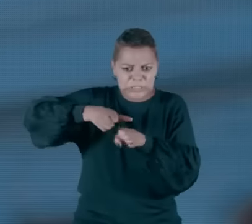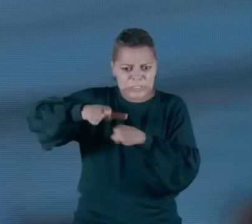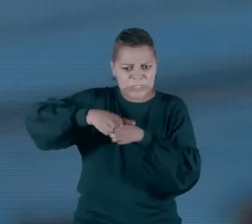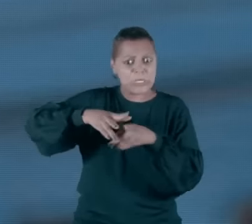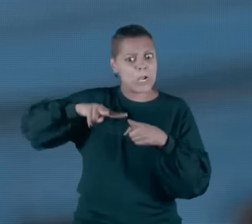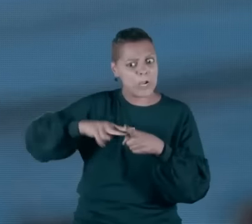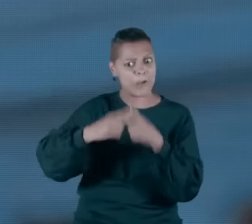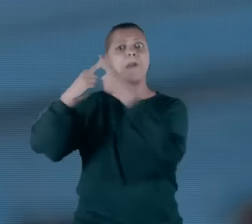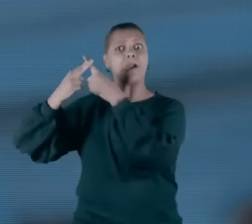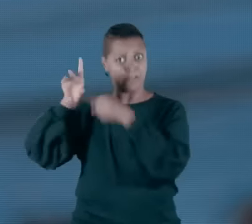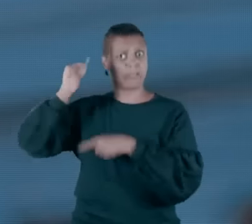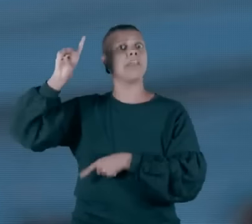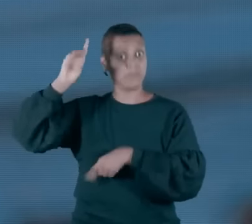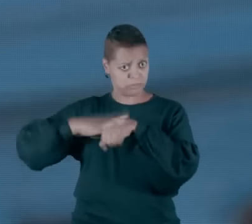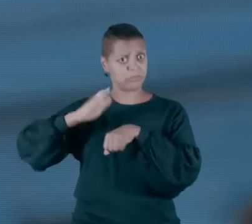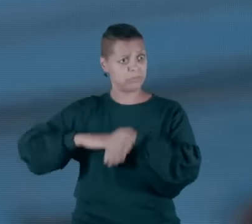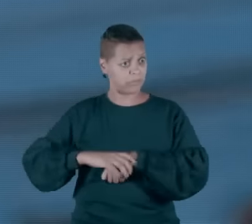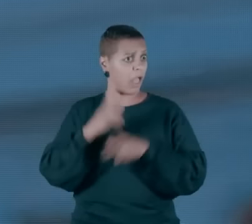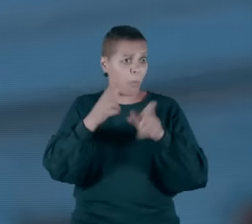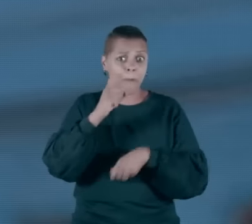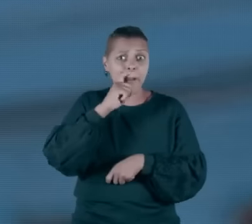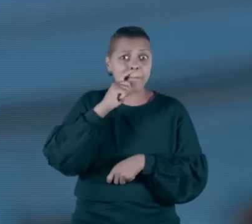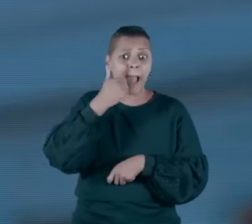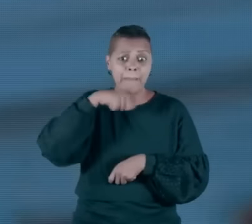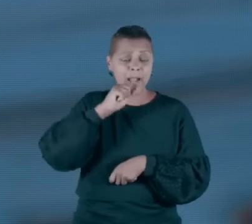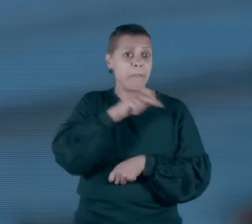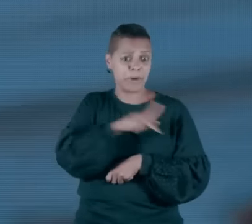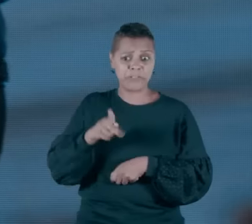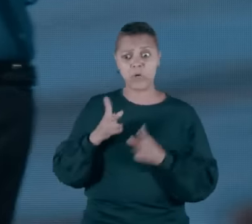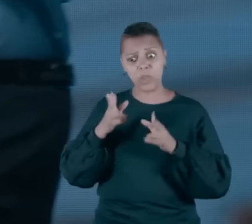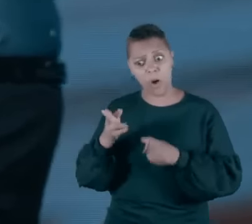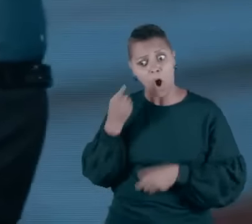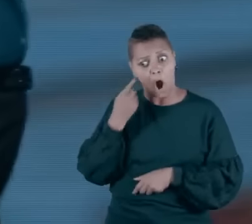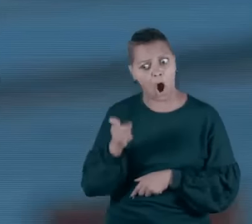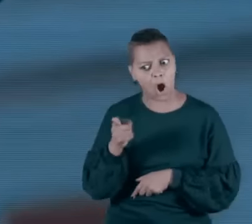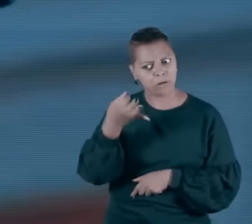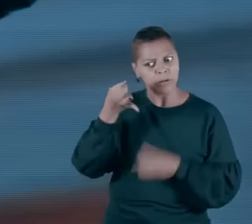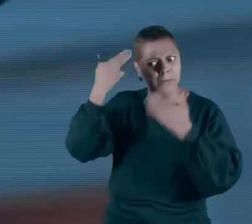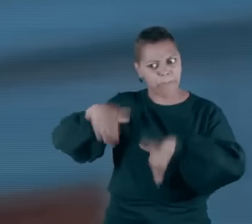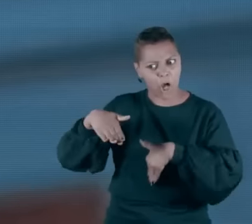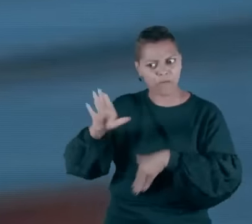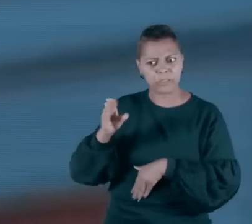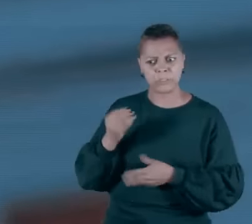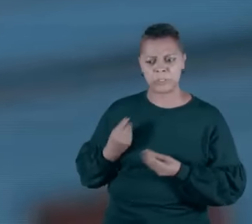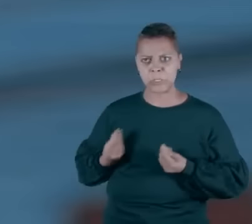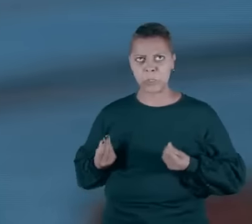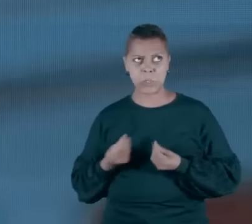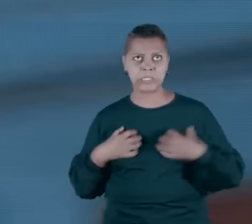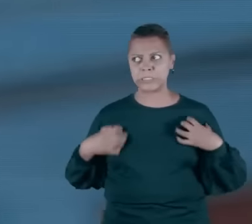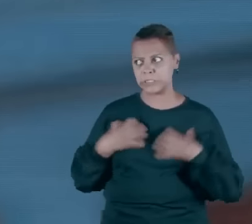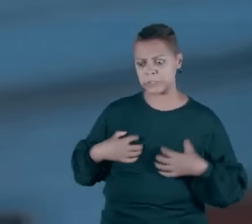não Amém porque o pai tem que disciplinar o filho o professor tem que dar provas e testes pros seus